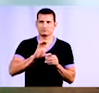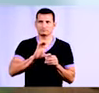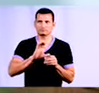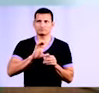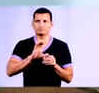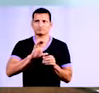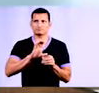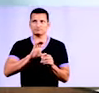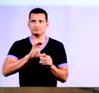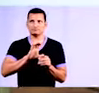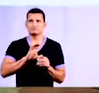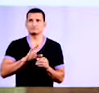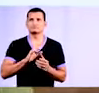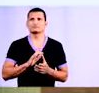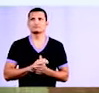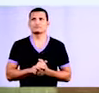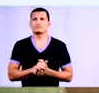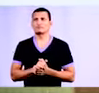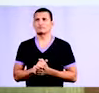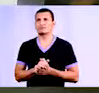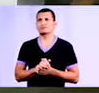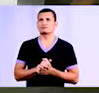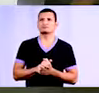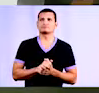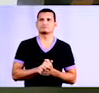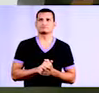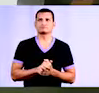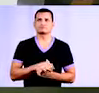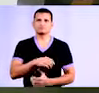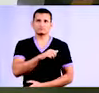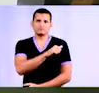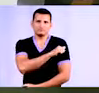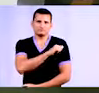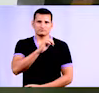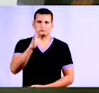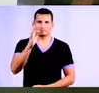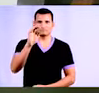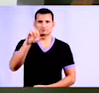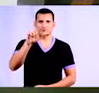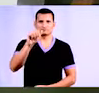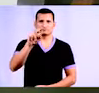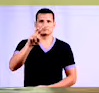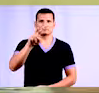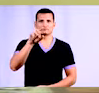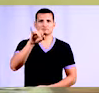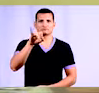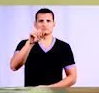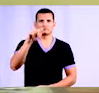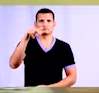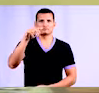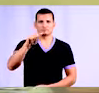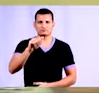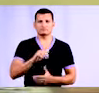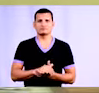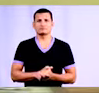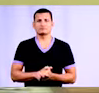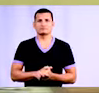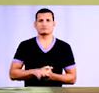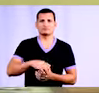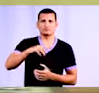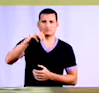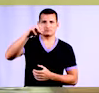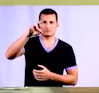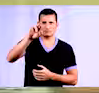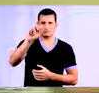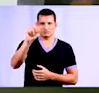Falamos, Alta Floresta. Alta Floresta também está no ar. Candeias, a aluna Flaviane respondeu memória RAM, ROM e